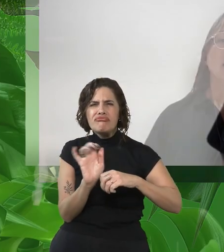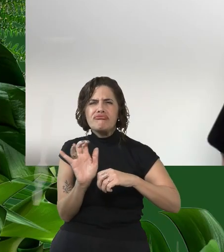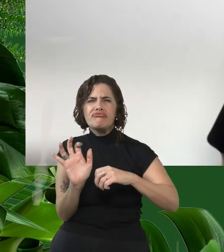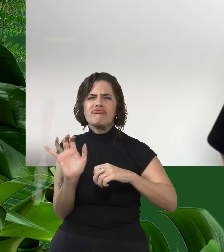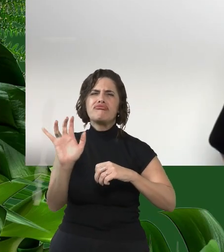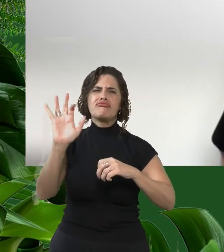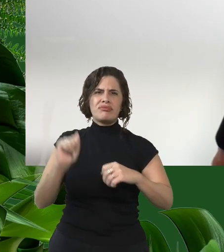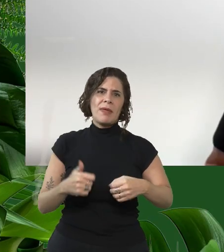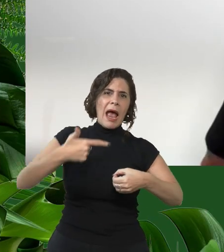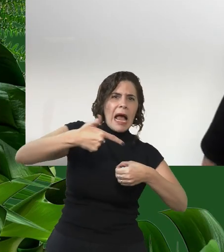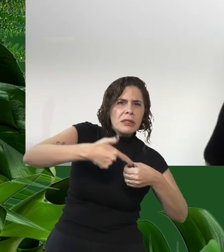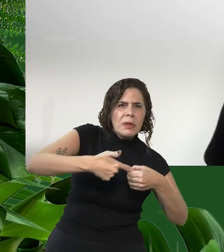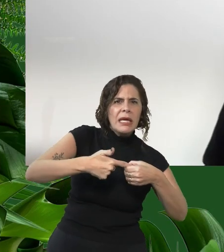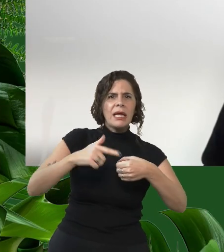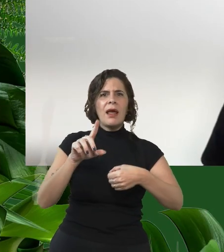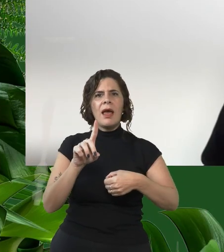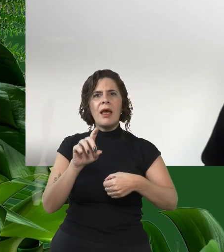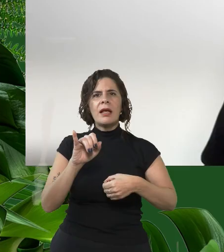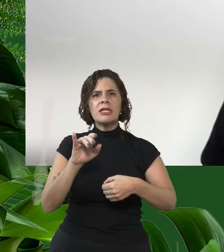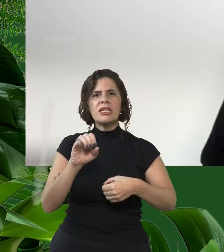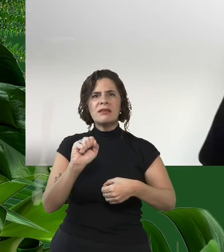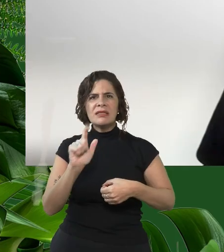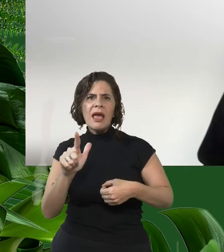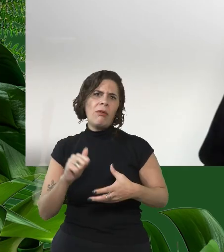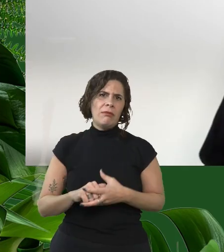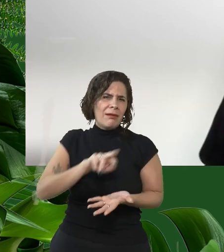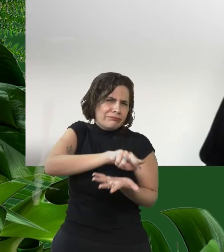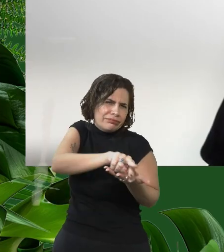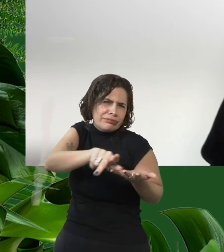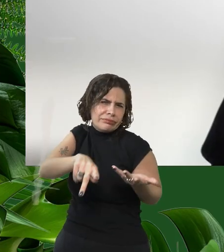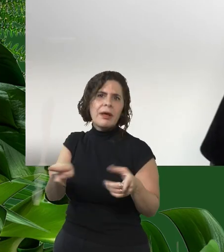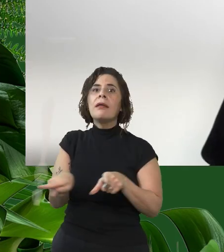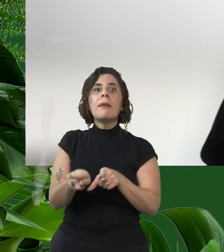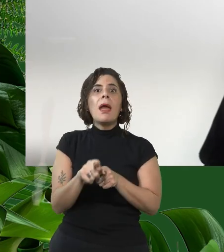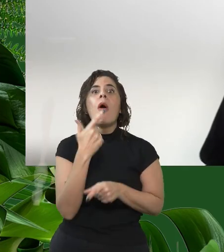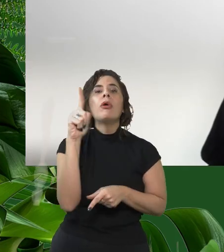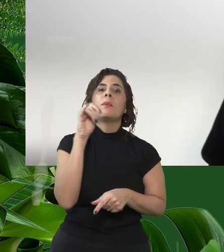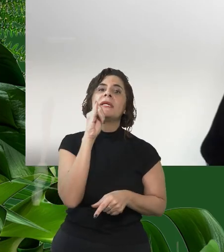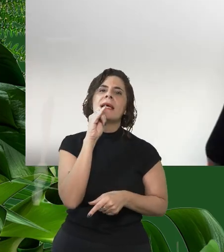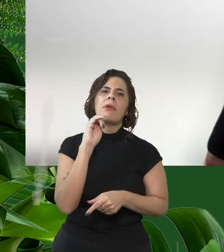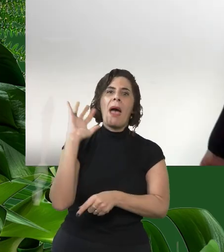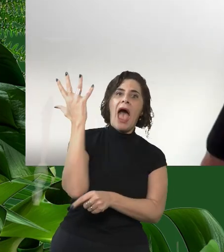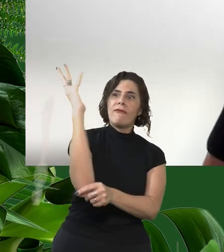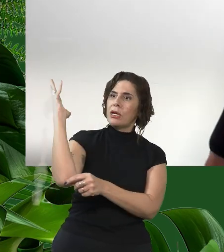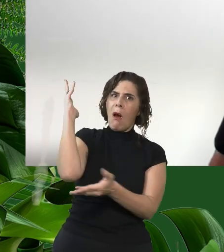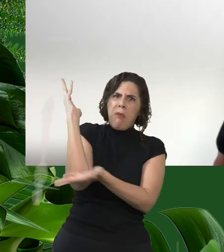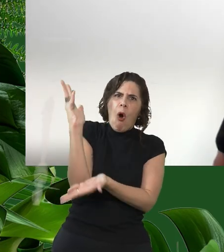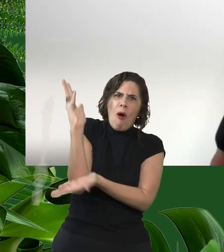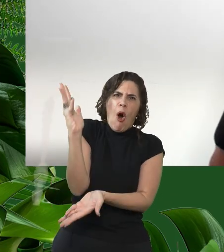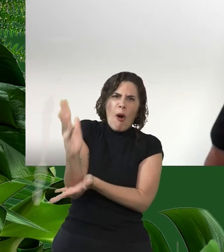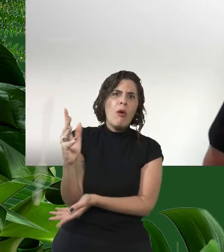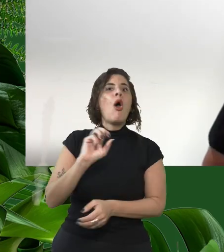querosene, e também por outras atividades que a gente realiza, como desmatamentos e queimadas, né? Essas são